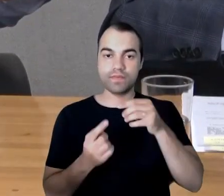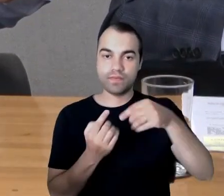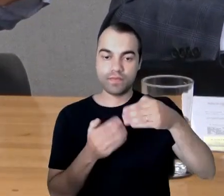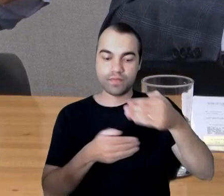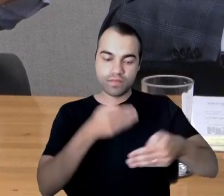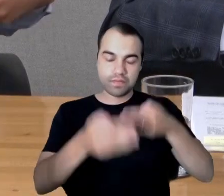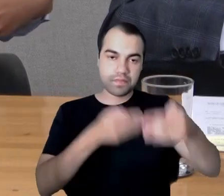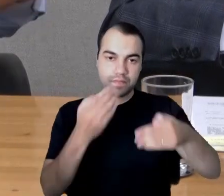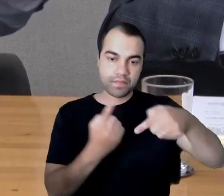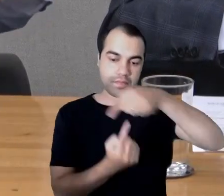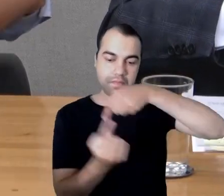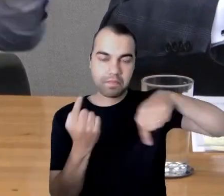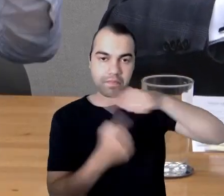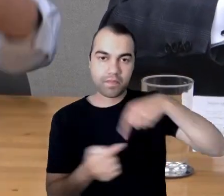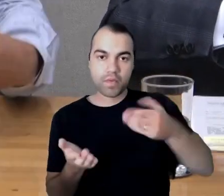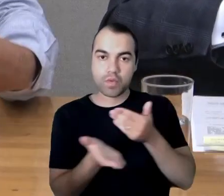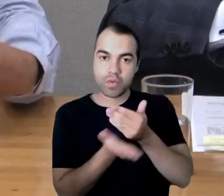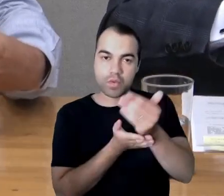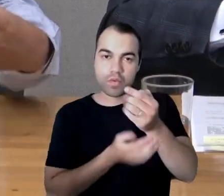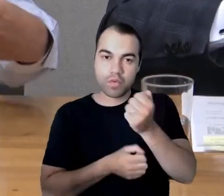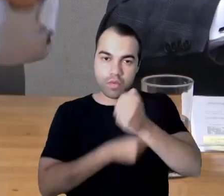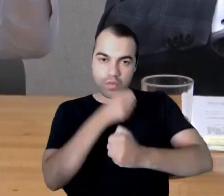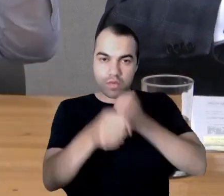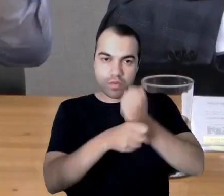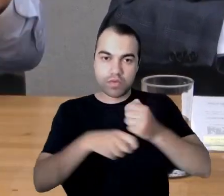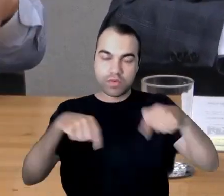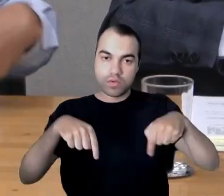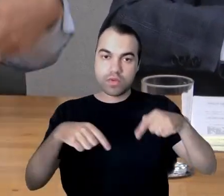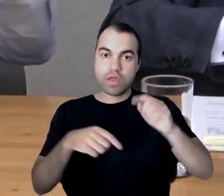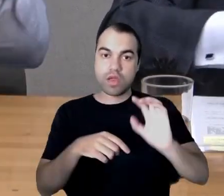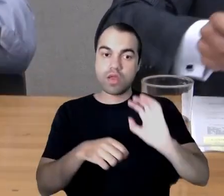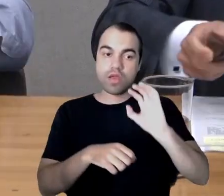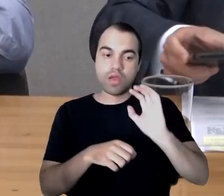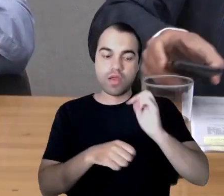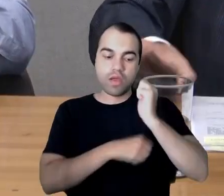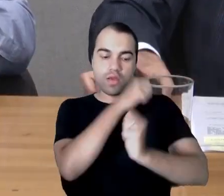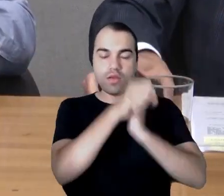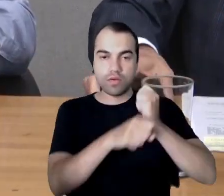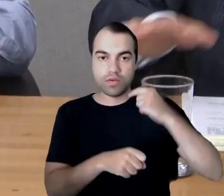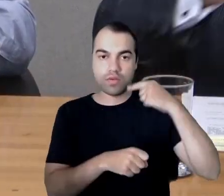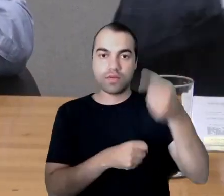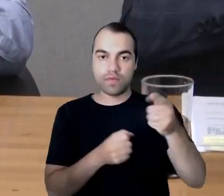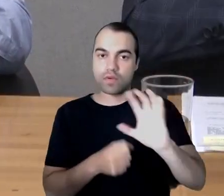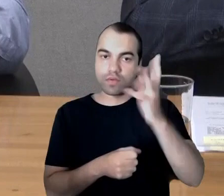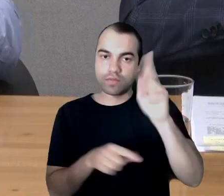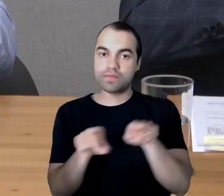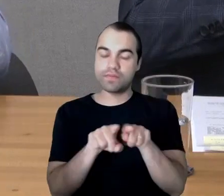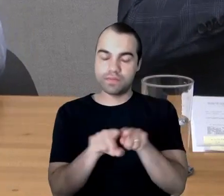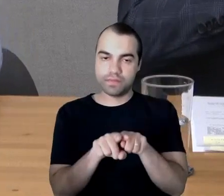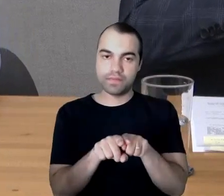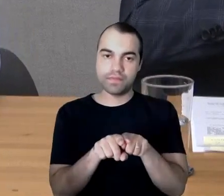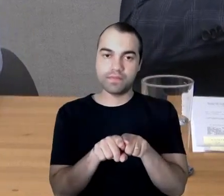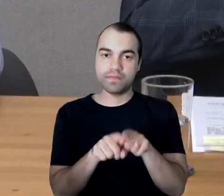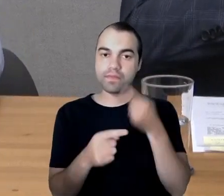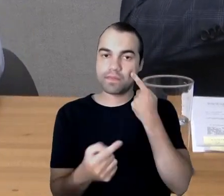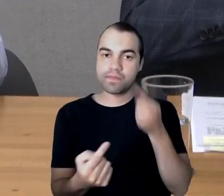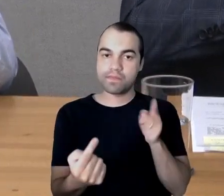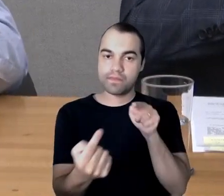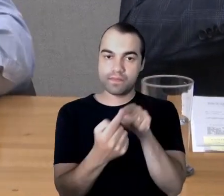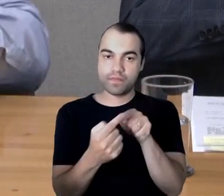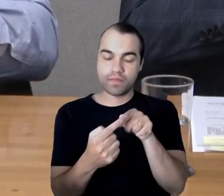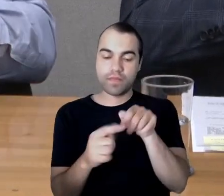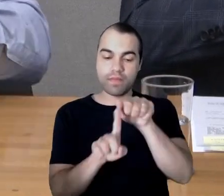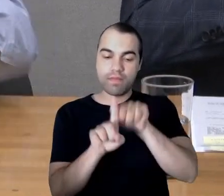ele vai acontecer ao longo de todo ano que vem e o projeto só chega a câmara legislativa a previsão da SEDU é novembro do ano que vem